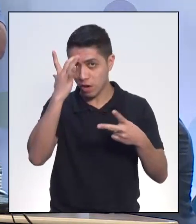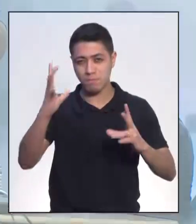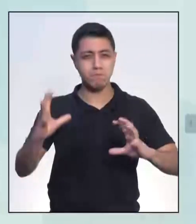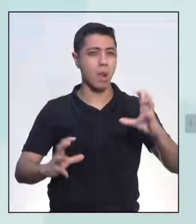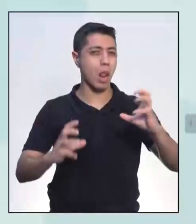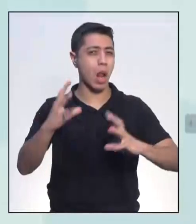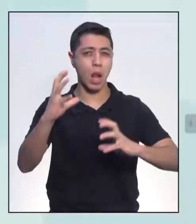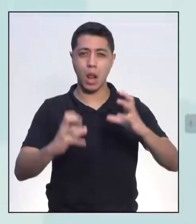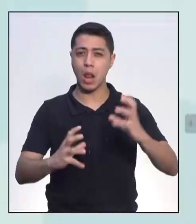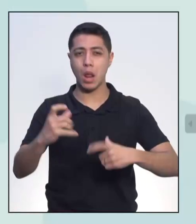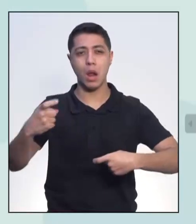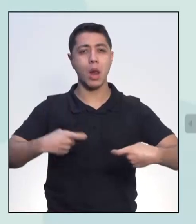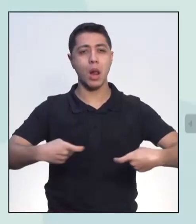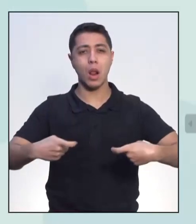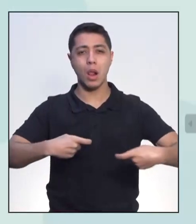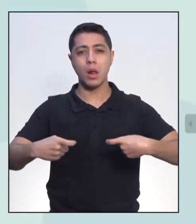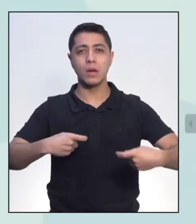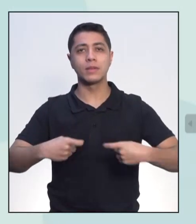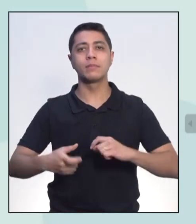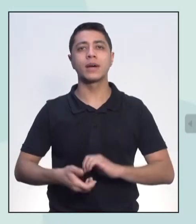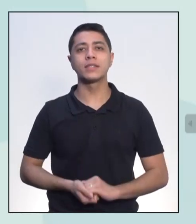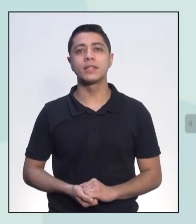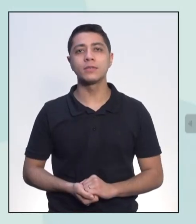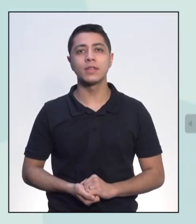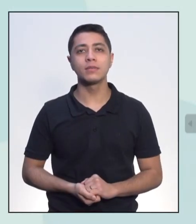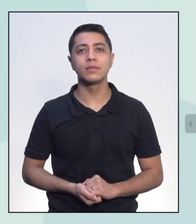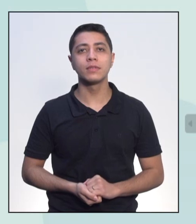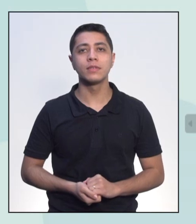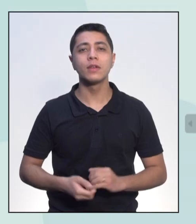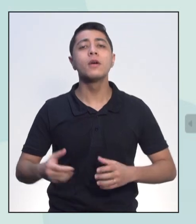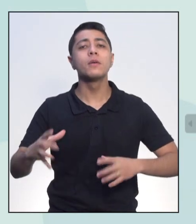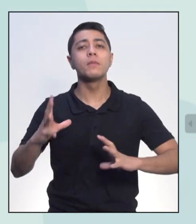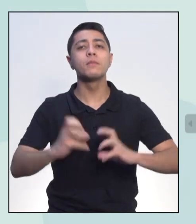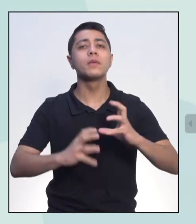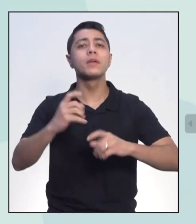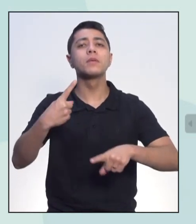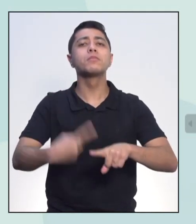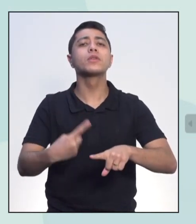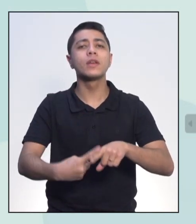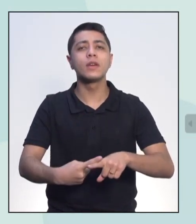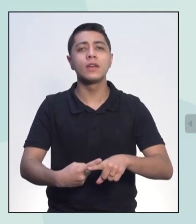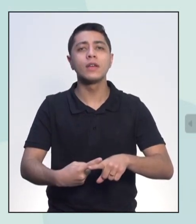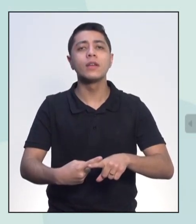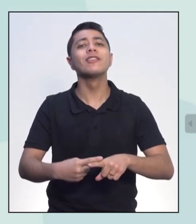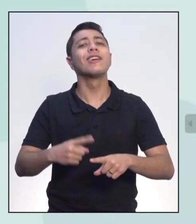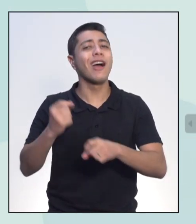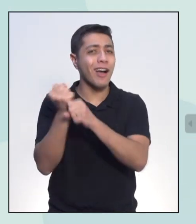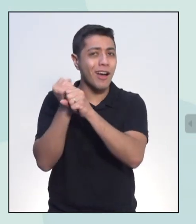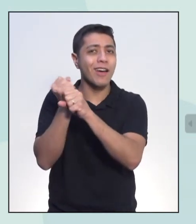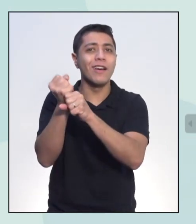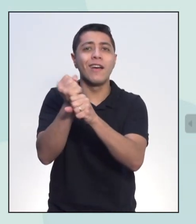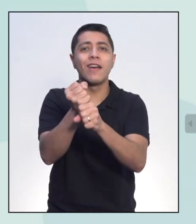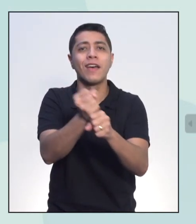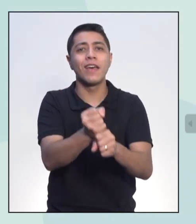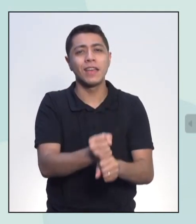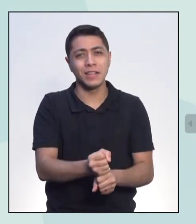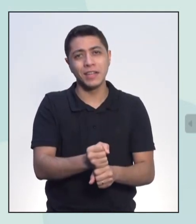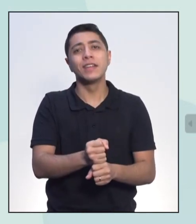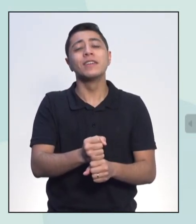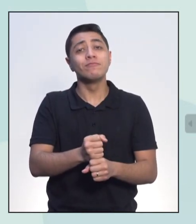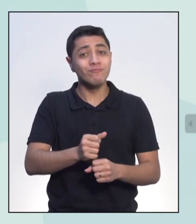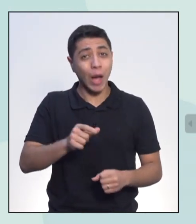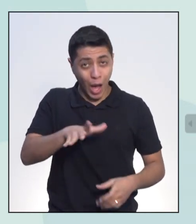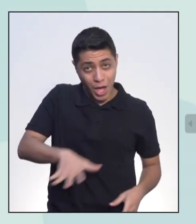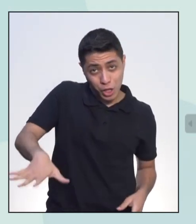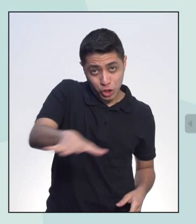de anos também, né? E o principal deles, que eles alegam, é a questão hídrica, né? Porque nessa região da